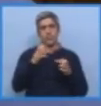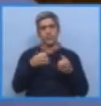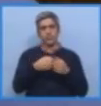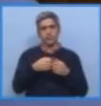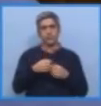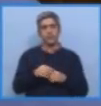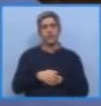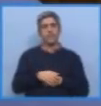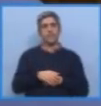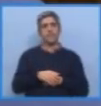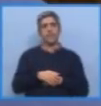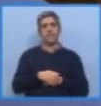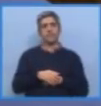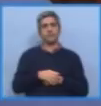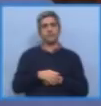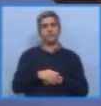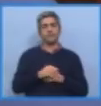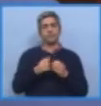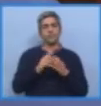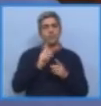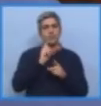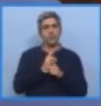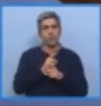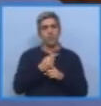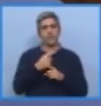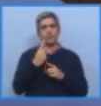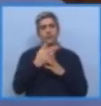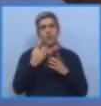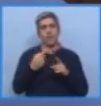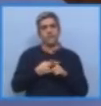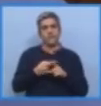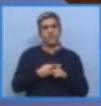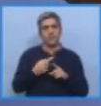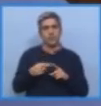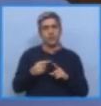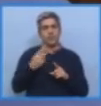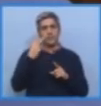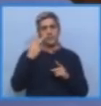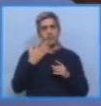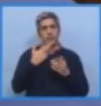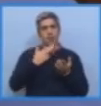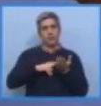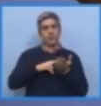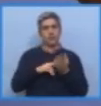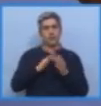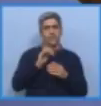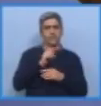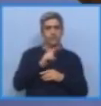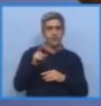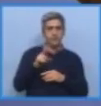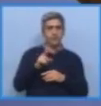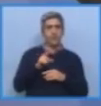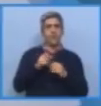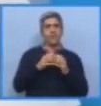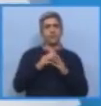é? Em que tudo estava em comum, em que havia um grande entusiasmo na vivência das realidades da fé